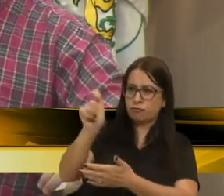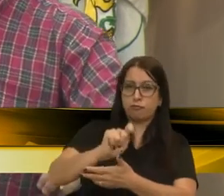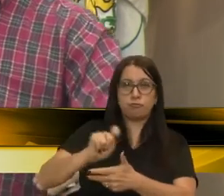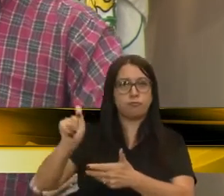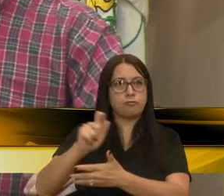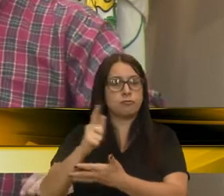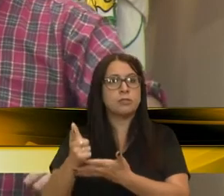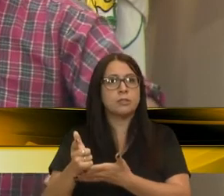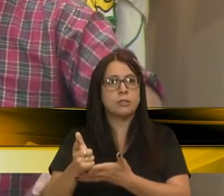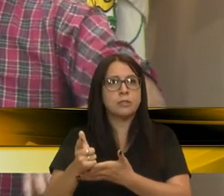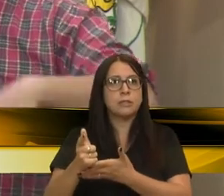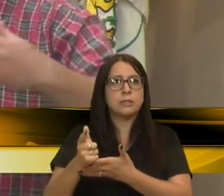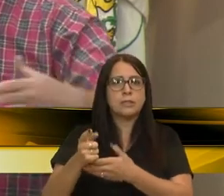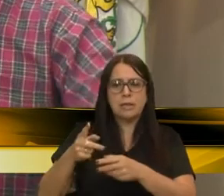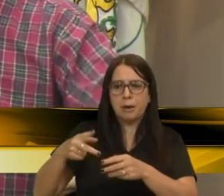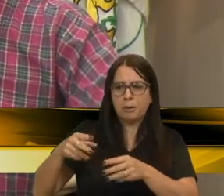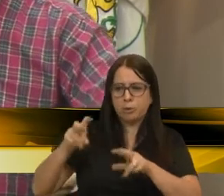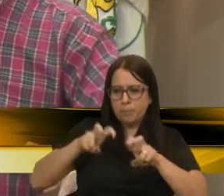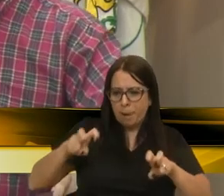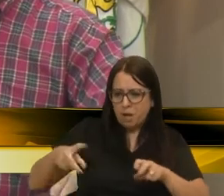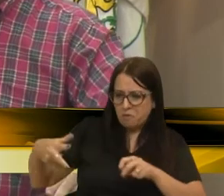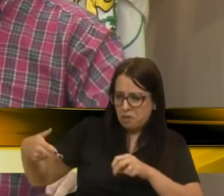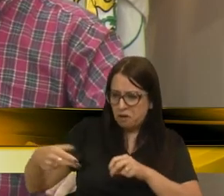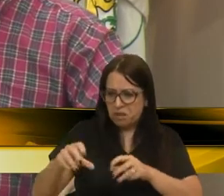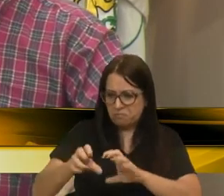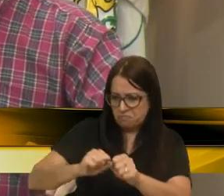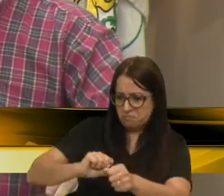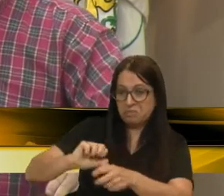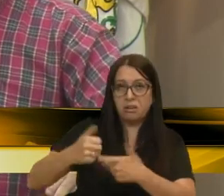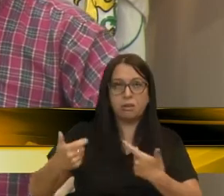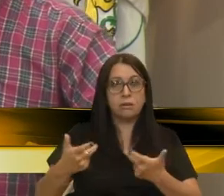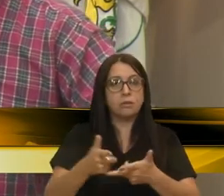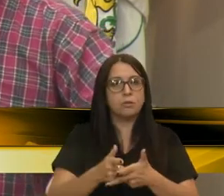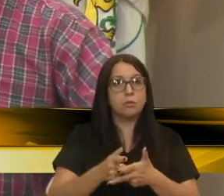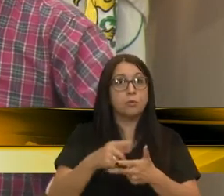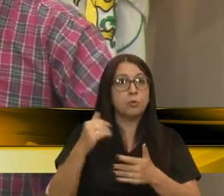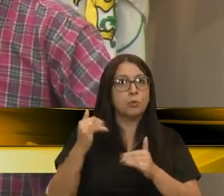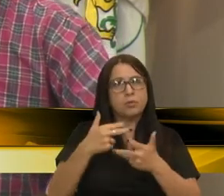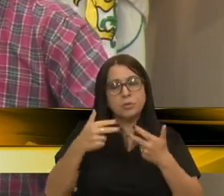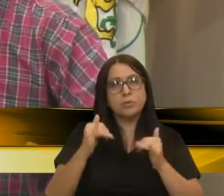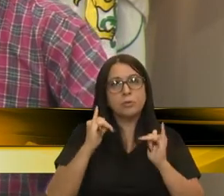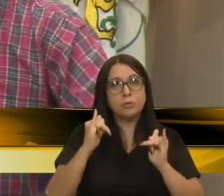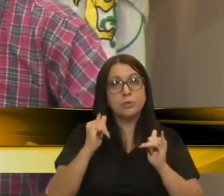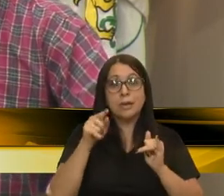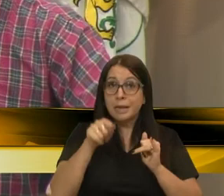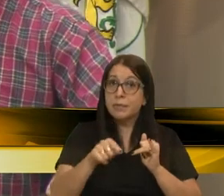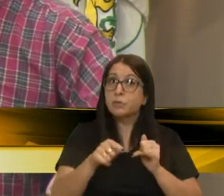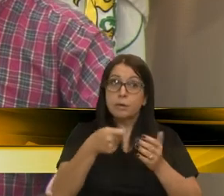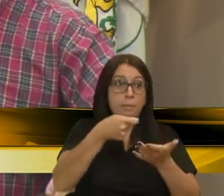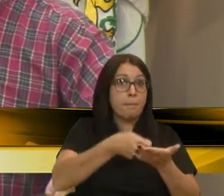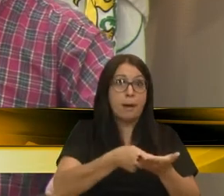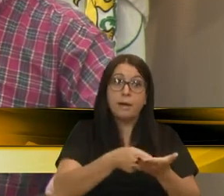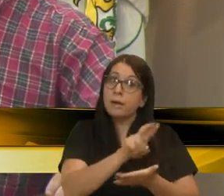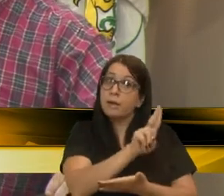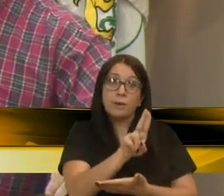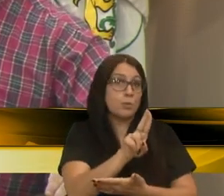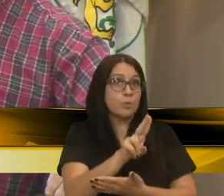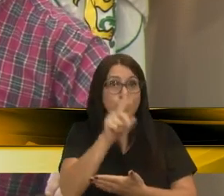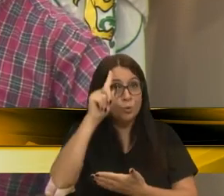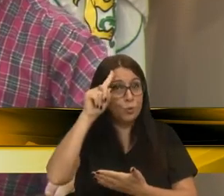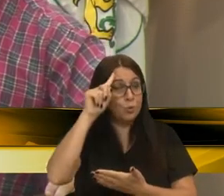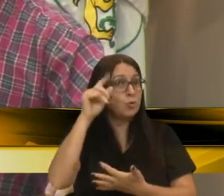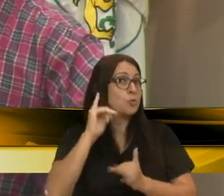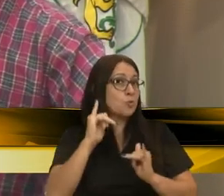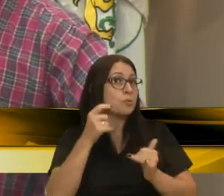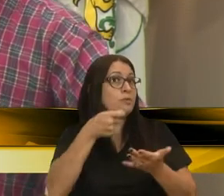foram cortados bancos, enfim, várias questões nos ônibus. Essa conta também é o usuário do dia a